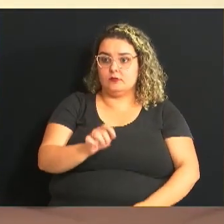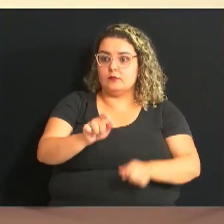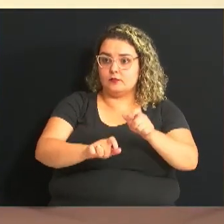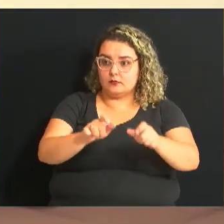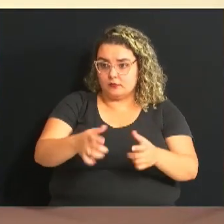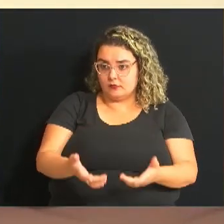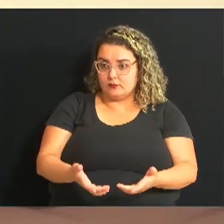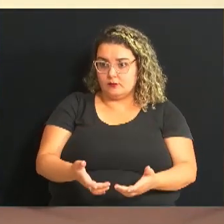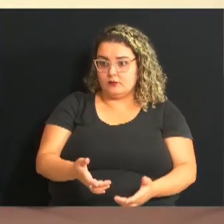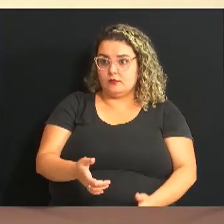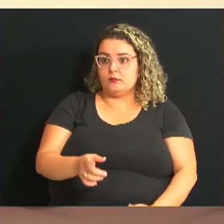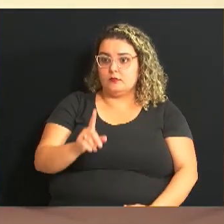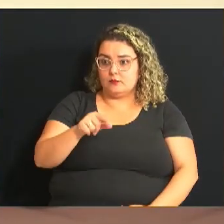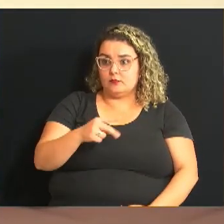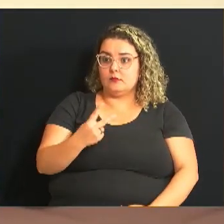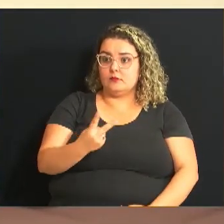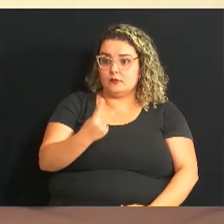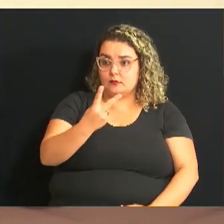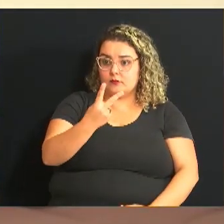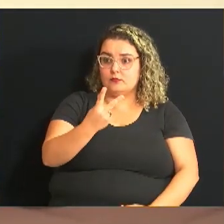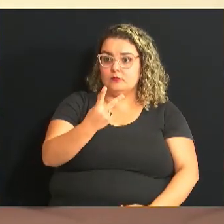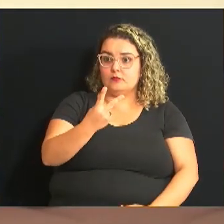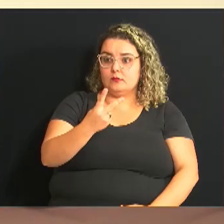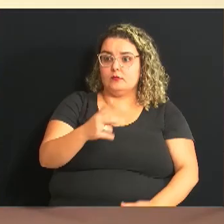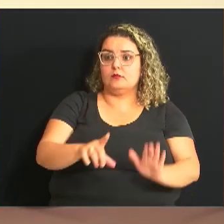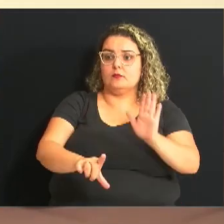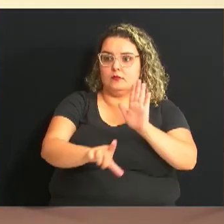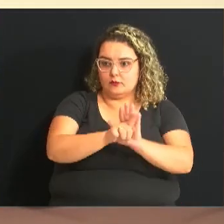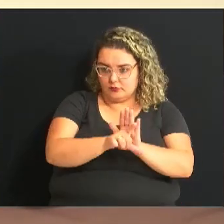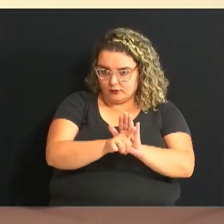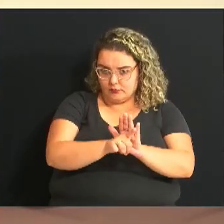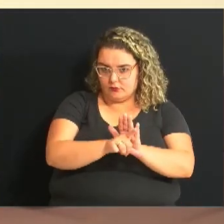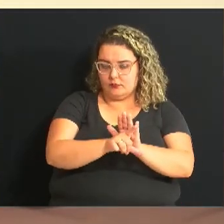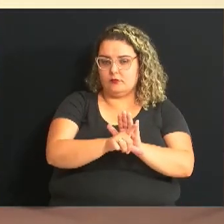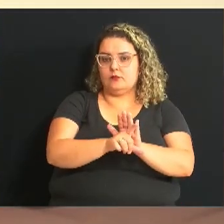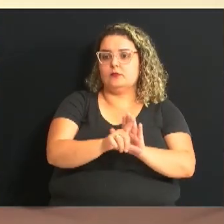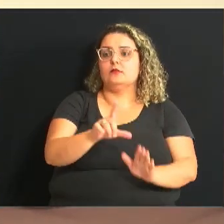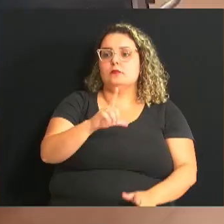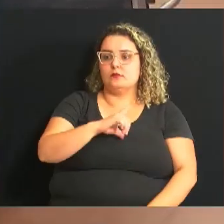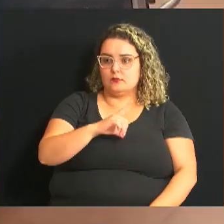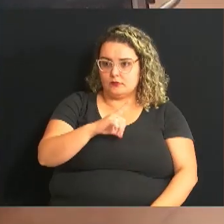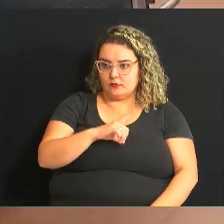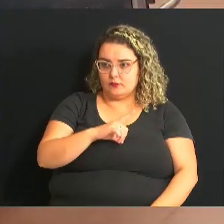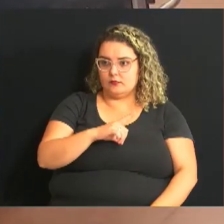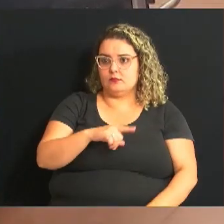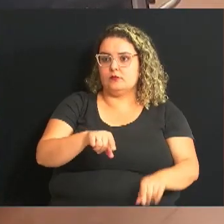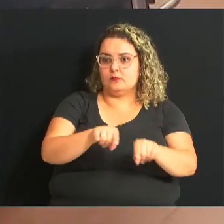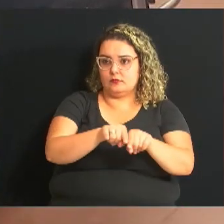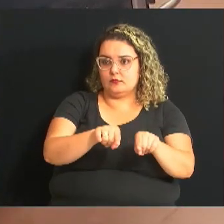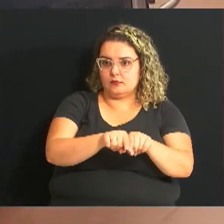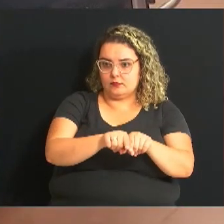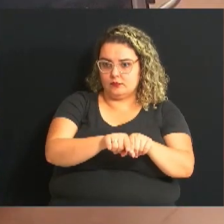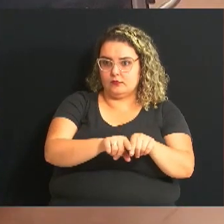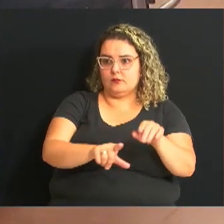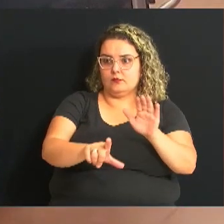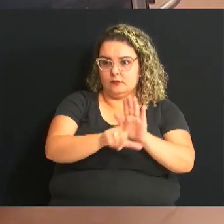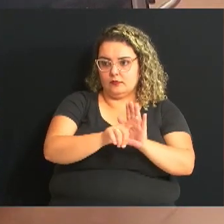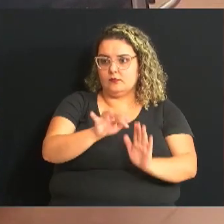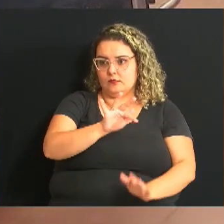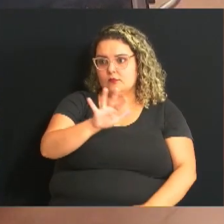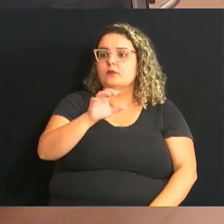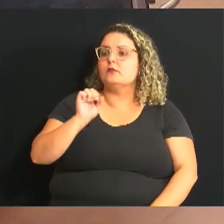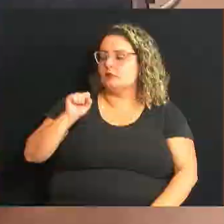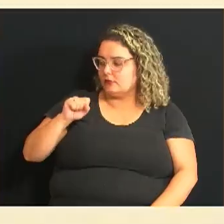é do valor devido de acordo com a legislação prevista, inclusive uma legislação federal. Isso.